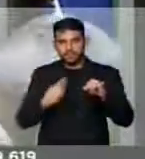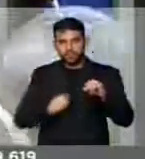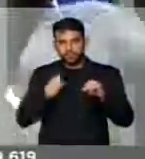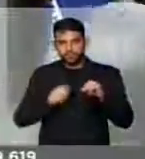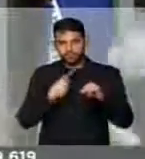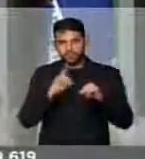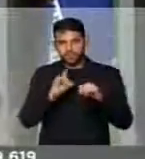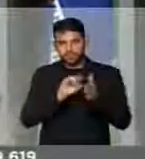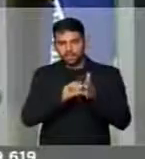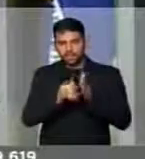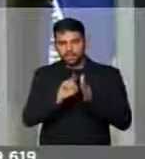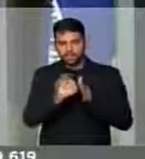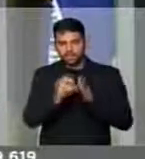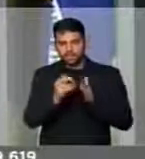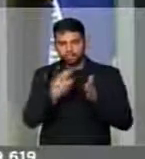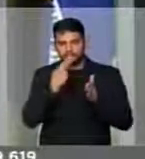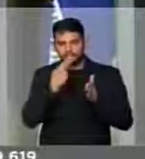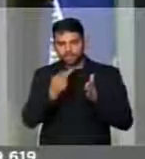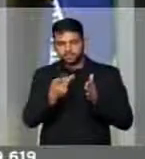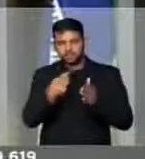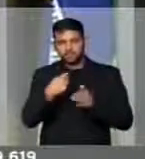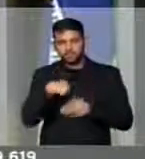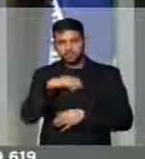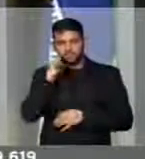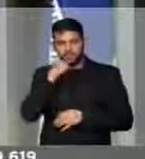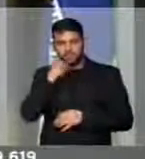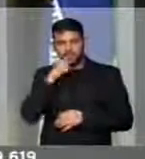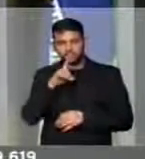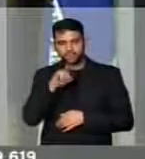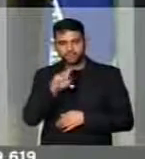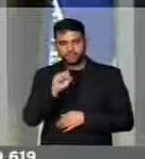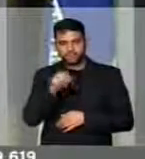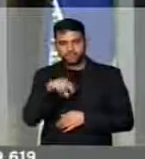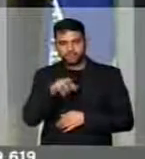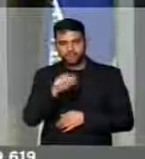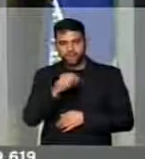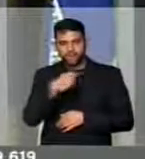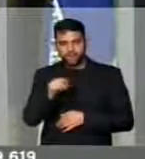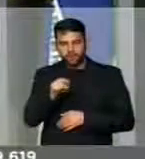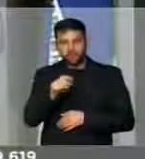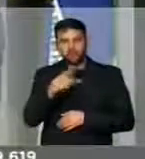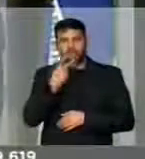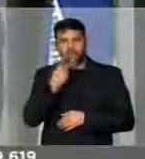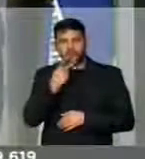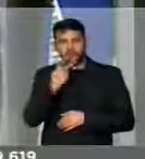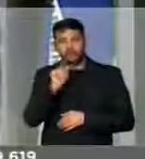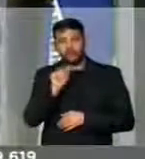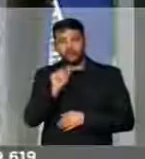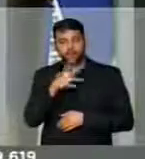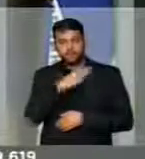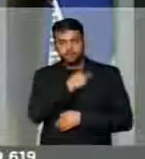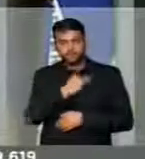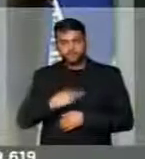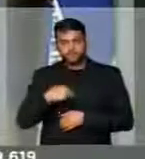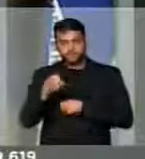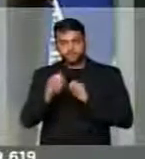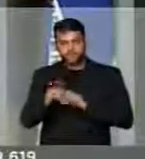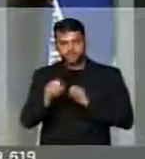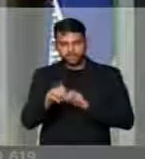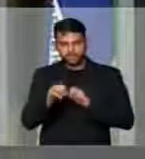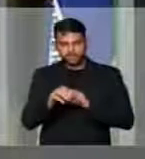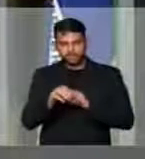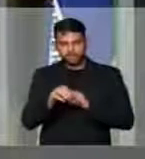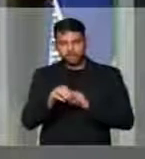constam da delação premiada do senador Delcídio Amaral e que dizem respeito ao ministro da